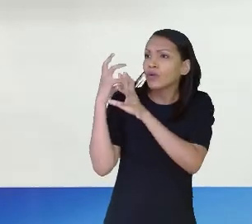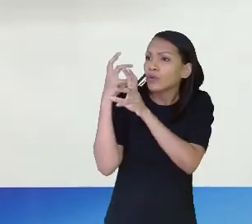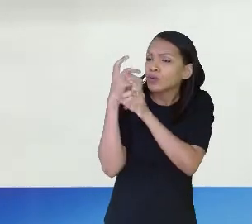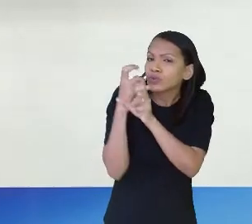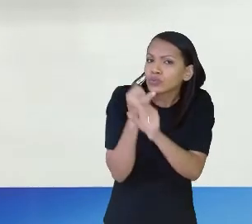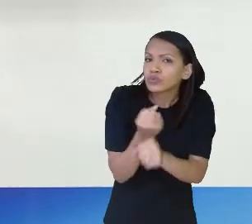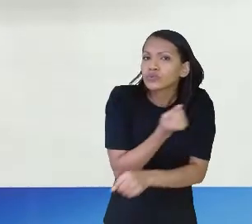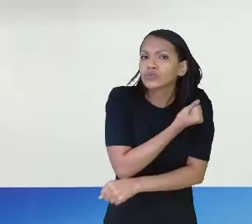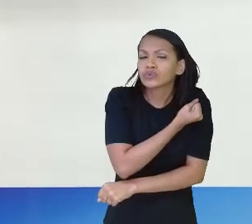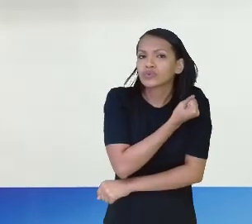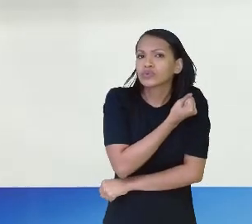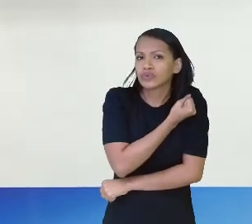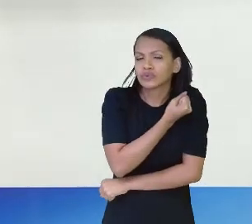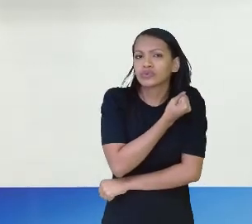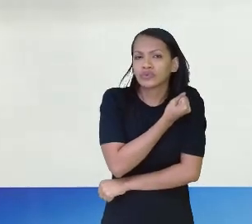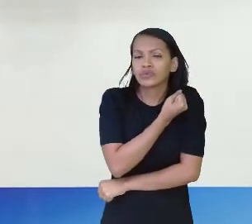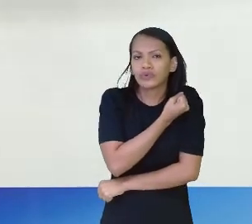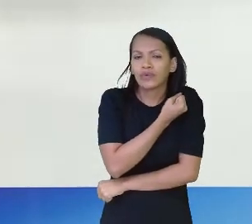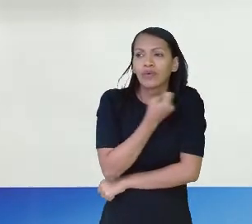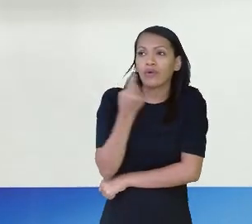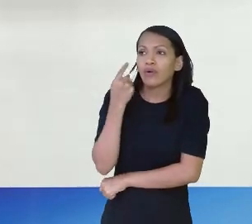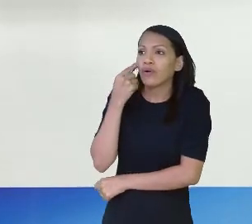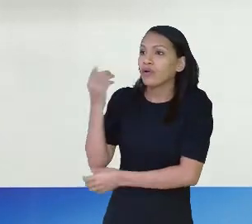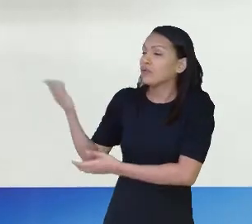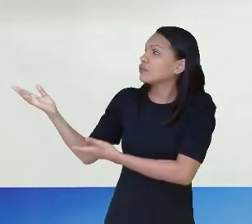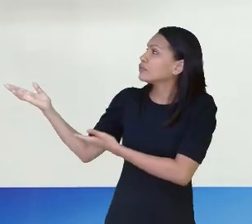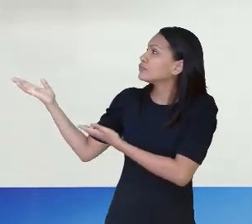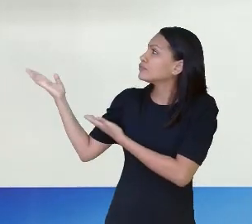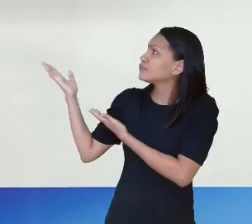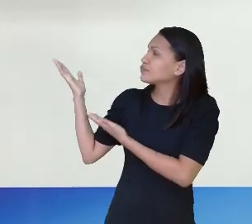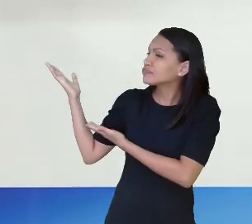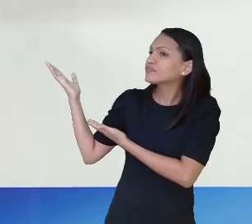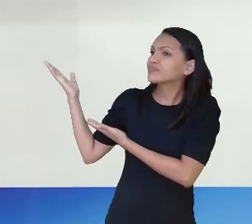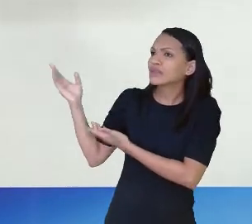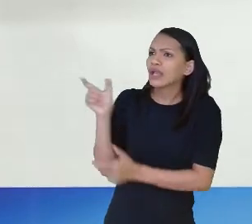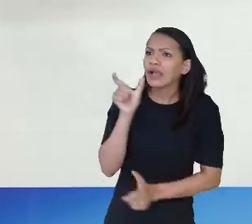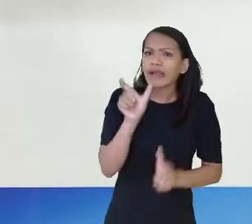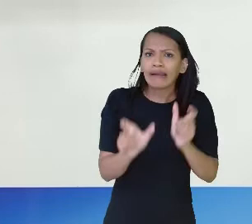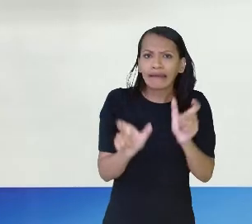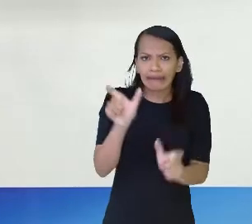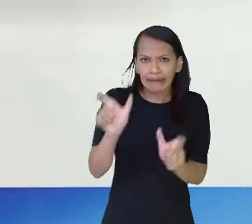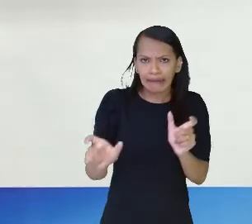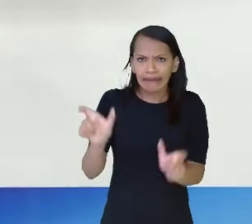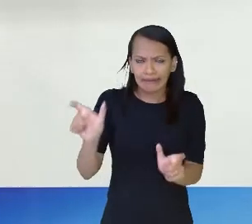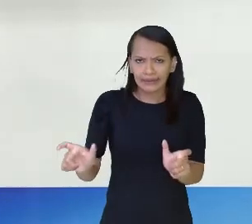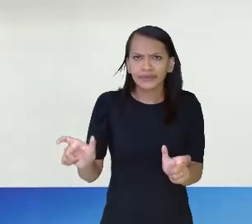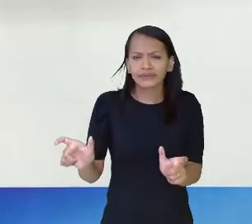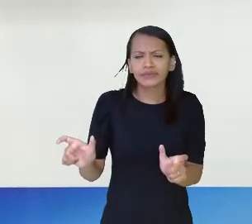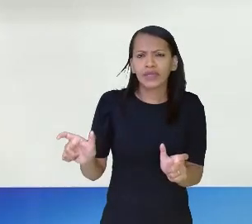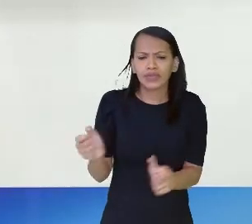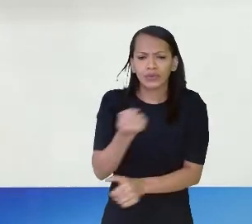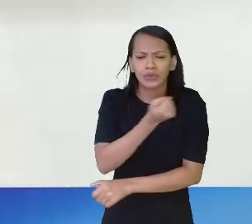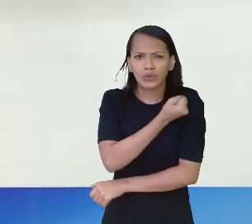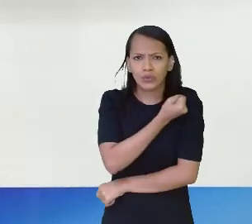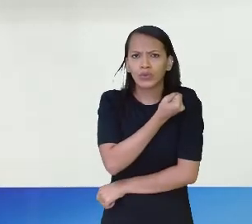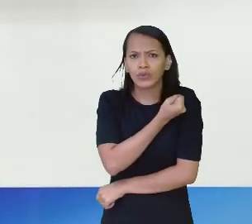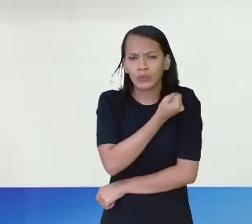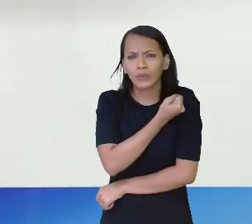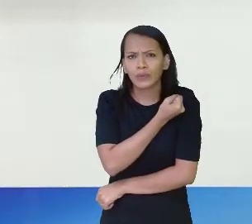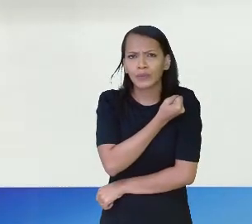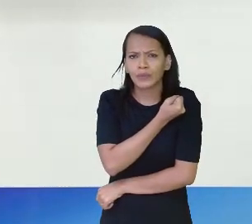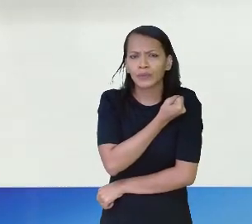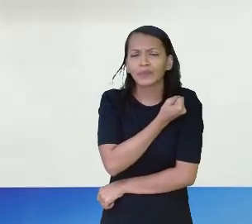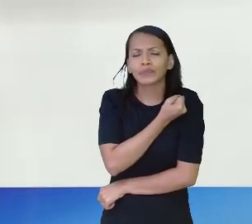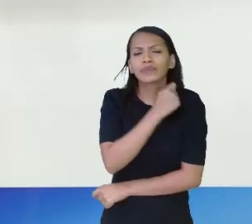da operação. Olha aqui, cada parcela que eu falei, que no caso é chamada assim